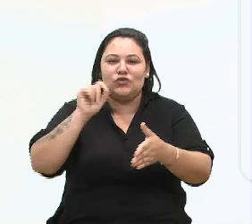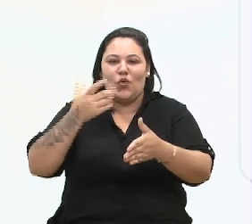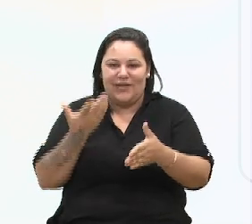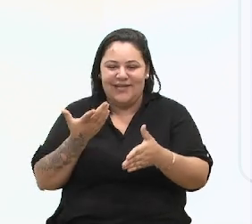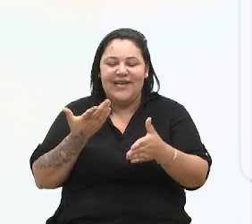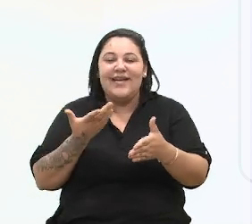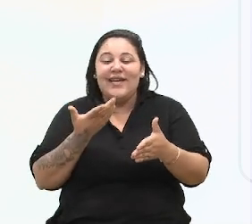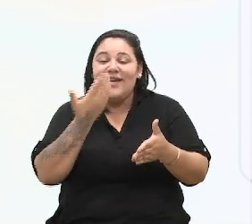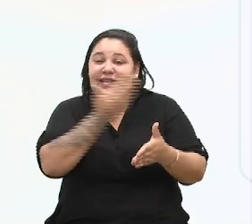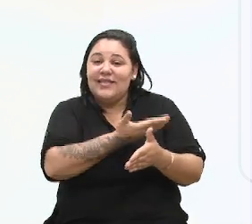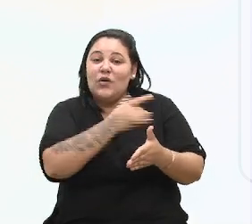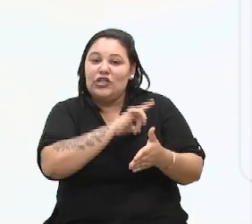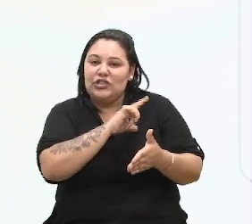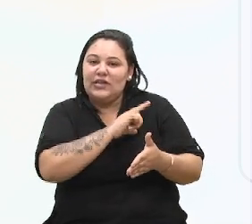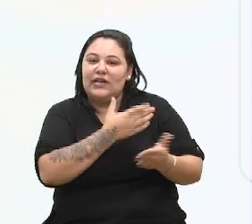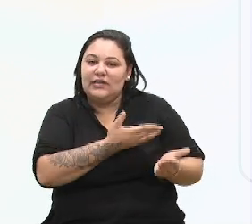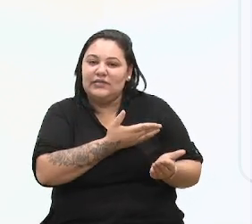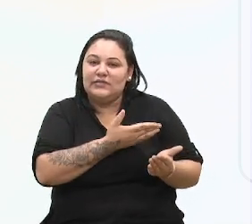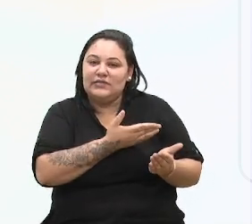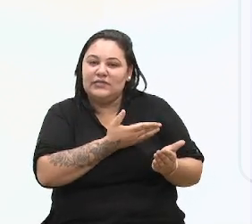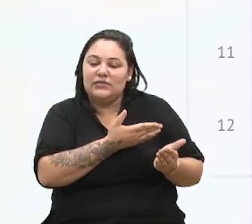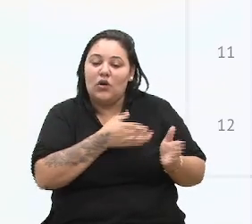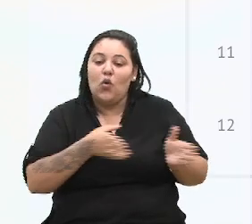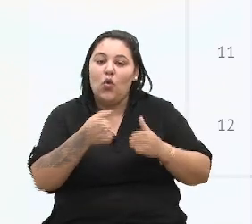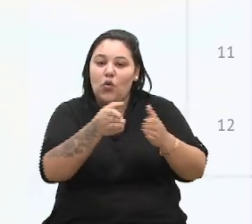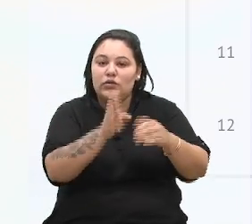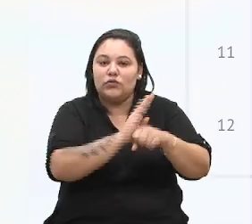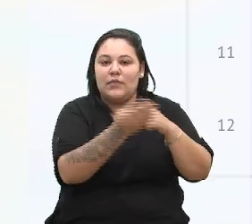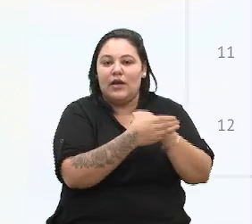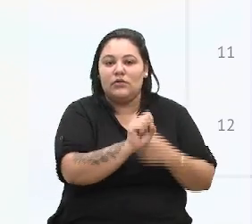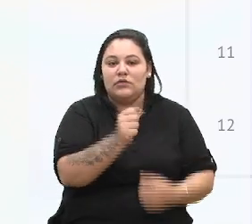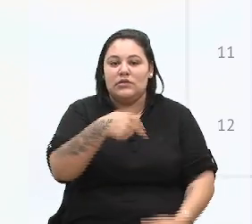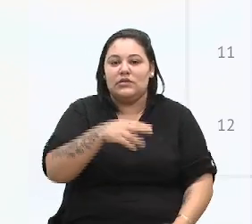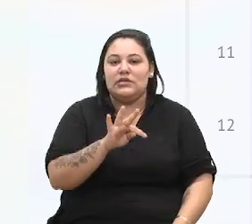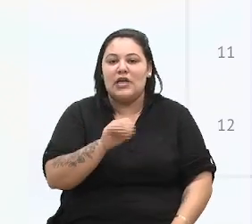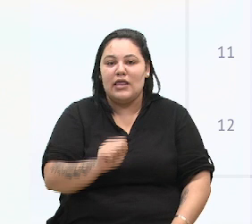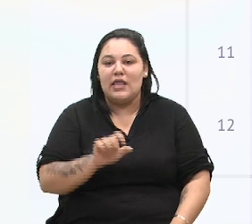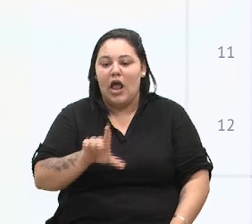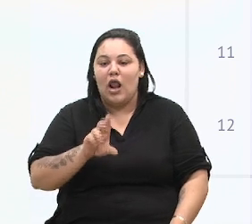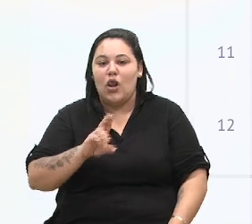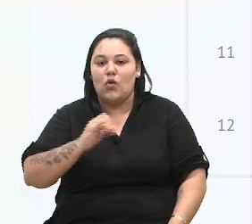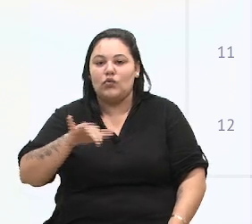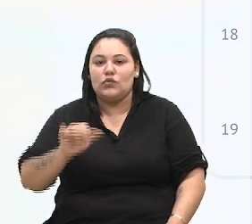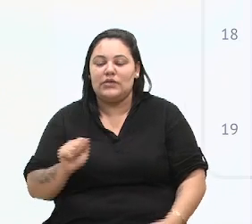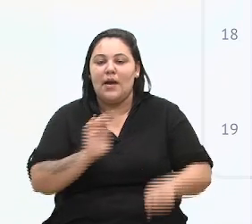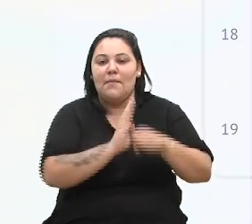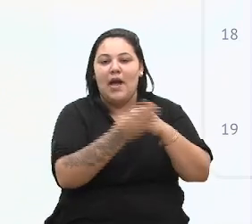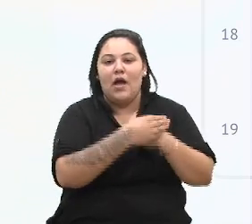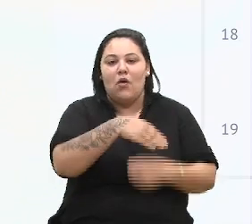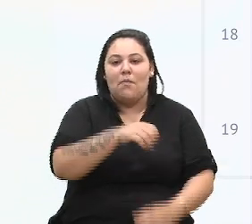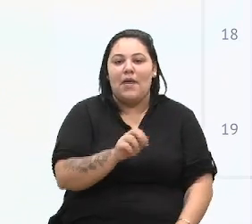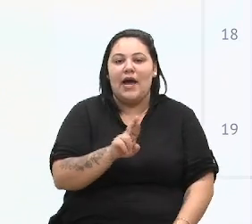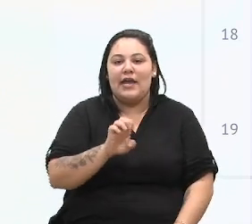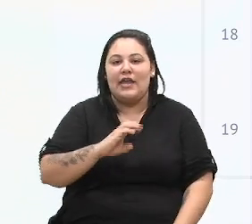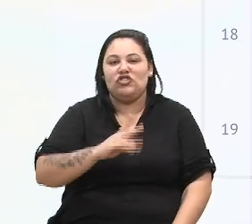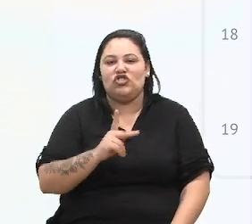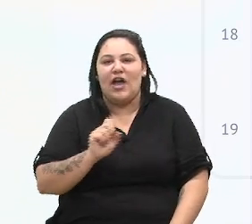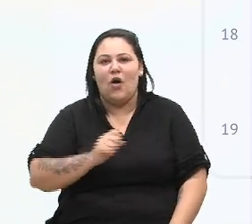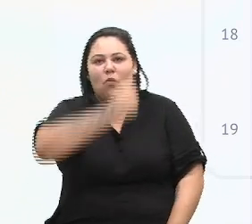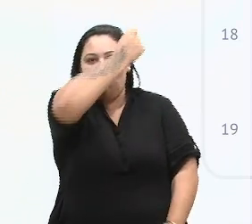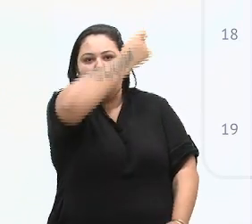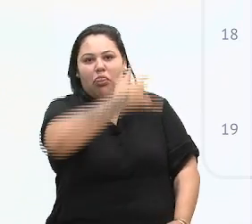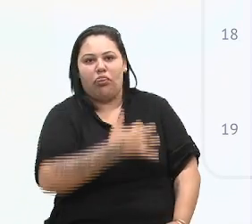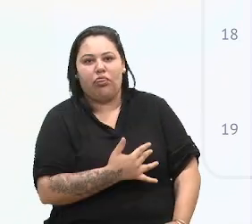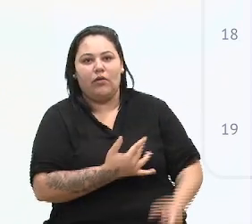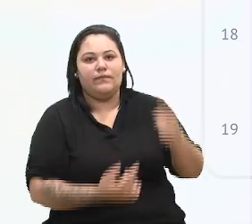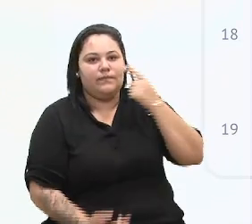aqui a gente tem vias no Santa Lúcia, temos também no Marechal Floriano, Centenário, bairro Nossa